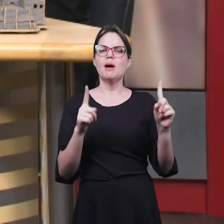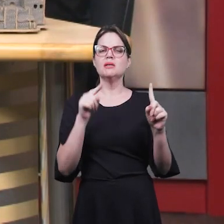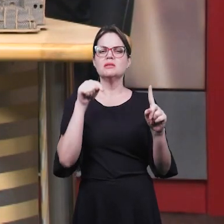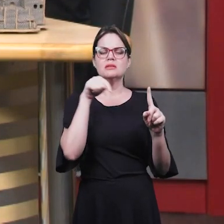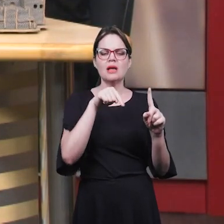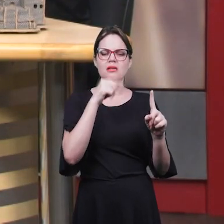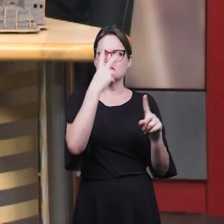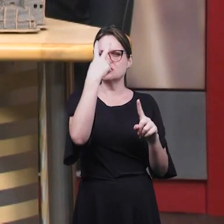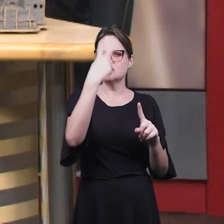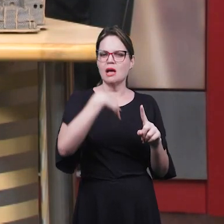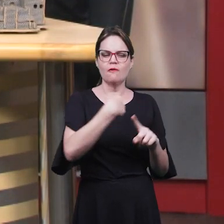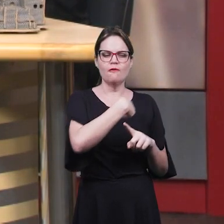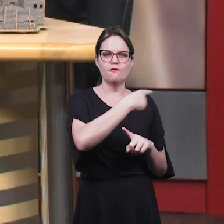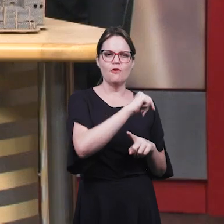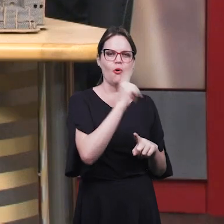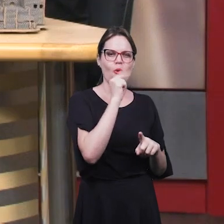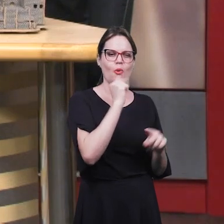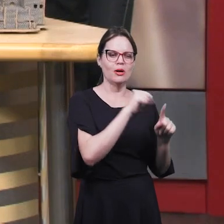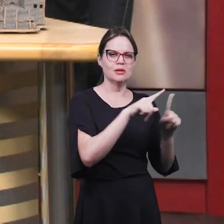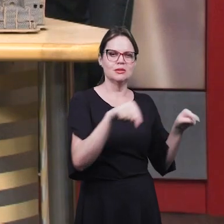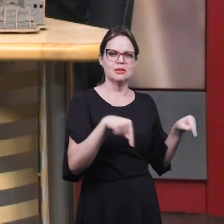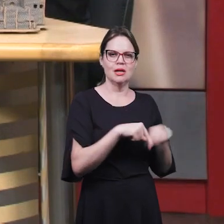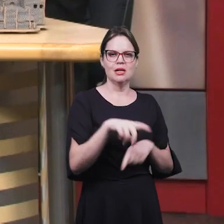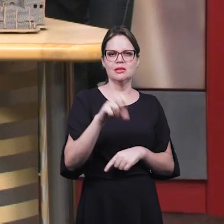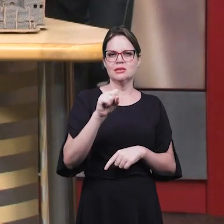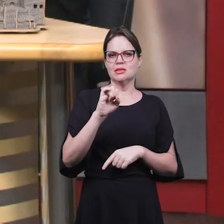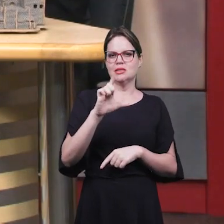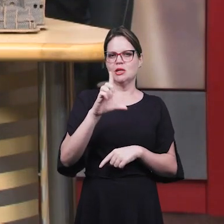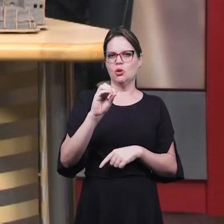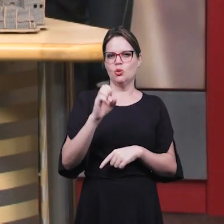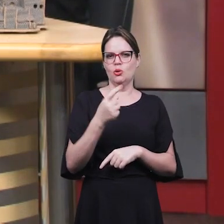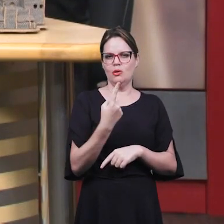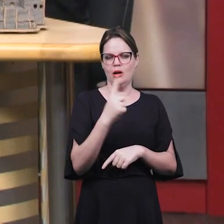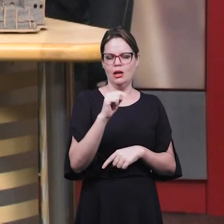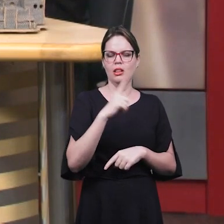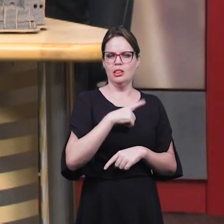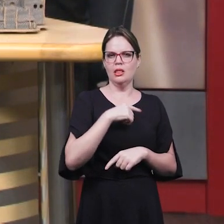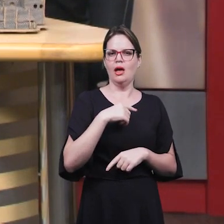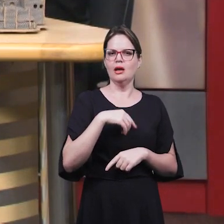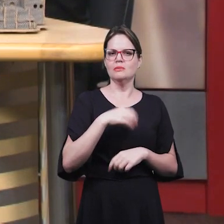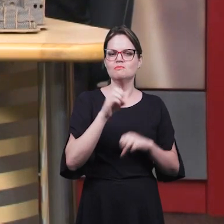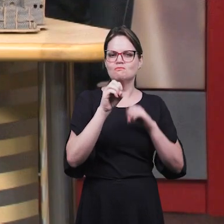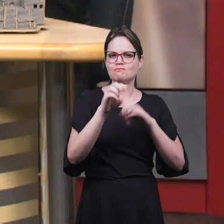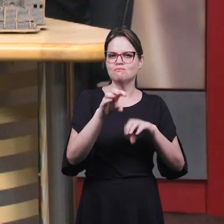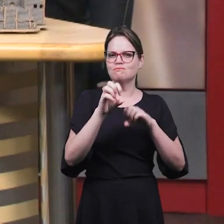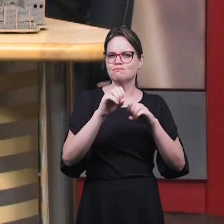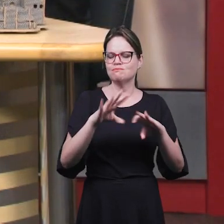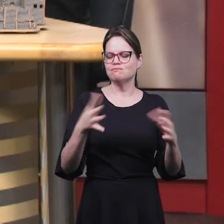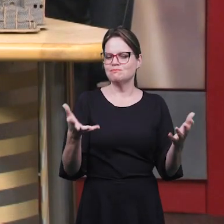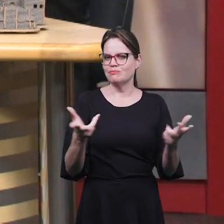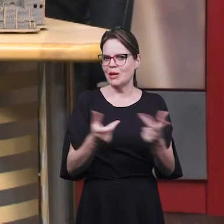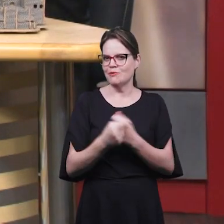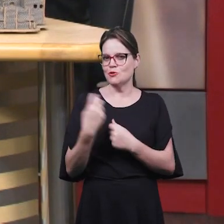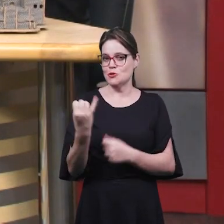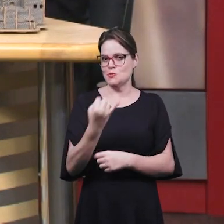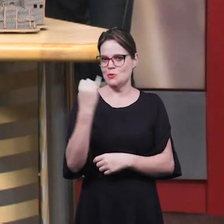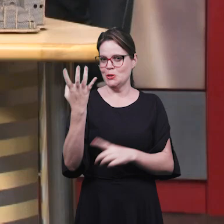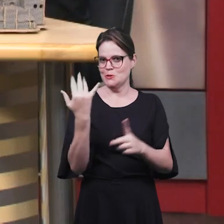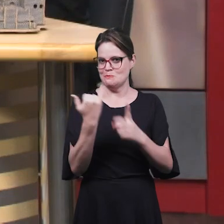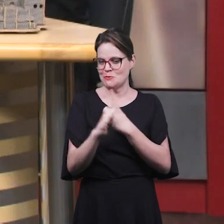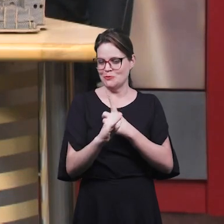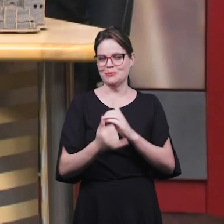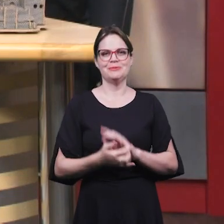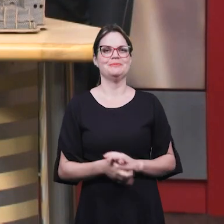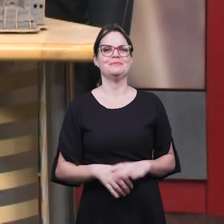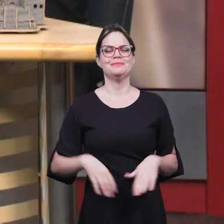tem um ensinamento muito interessante, muito importante da parte do Senhor. Bom, meus irmãos